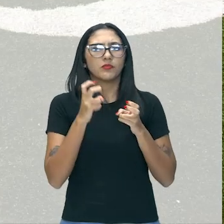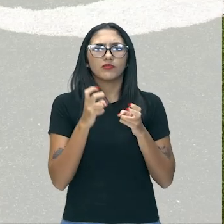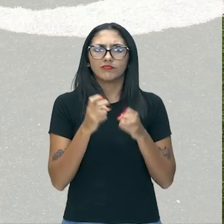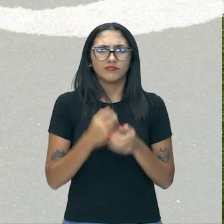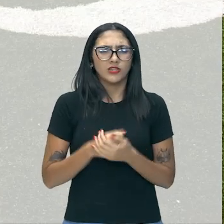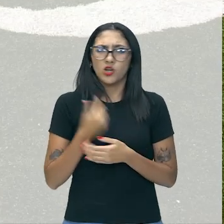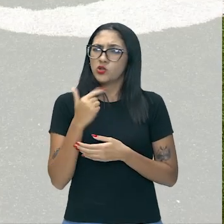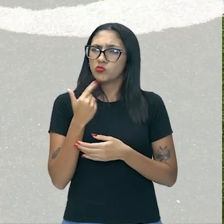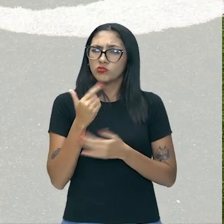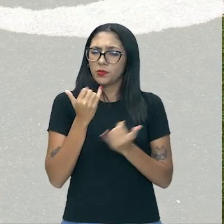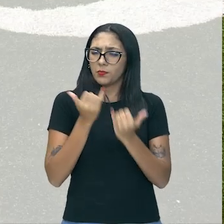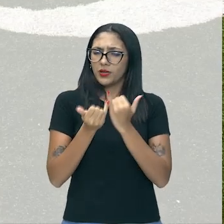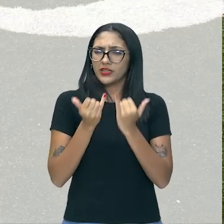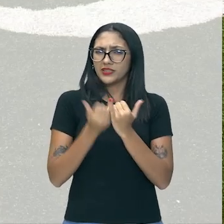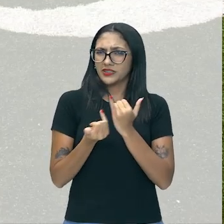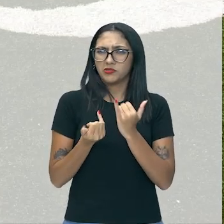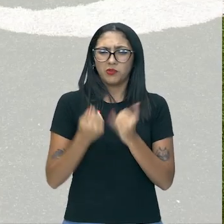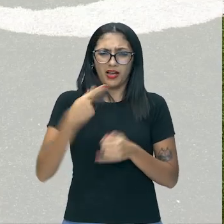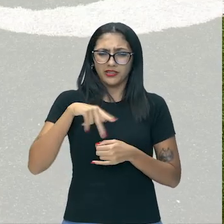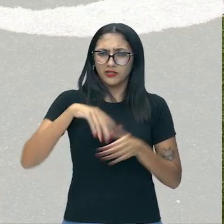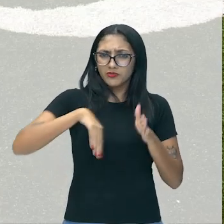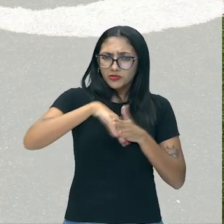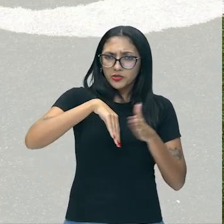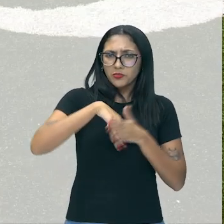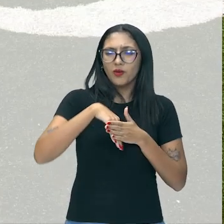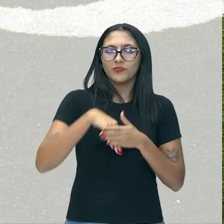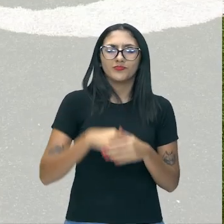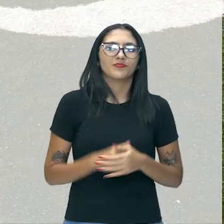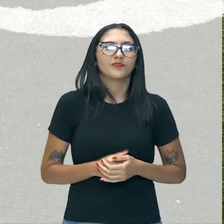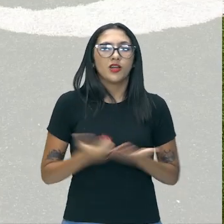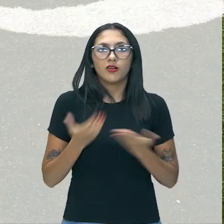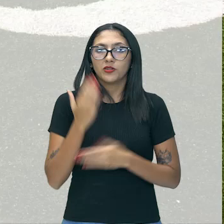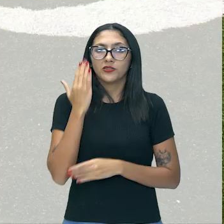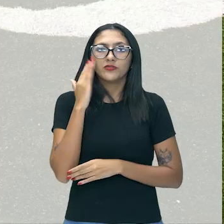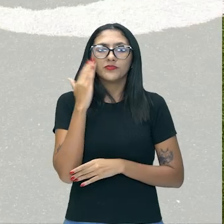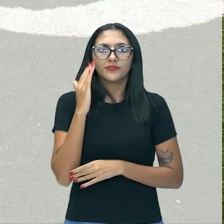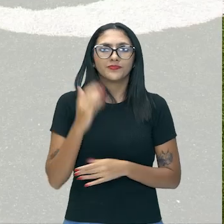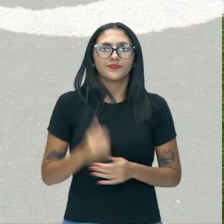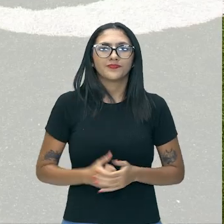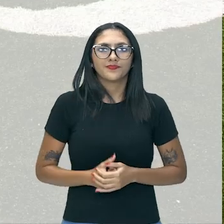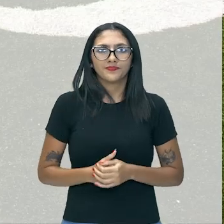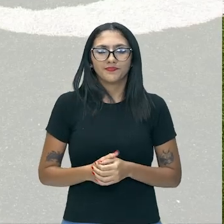parecido com o futebol brasileiro e agora vamos entender um pouco mais sobre esse jogo. Vamos lá.